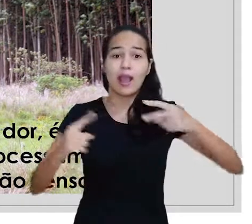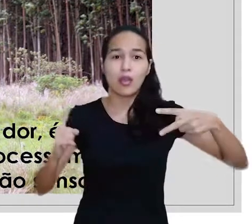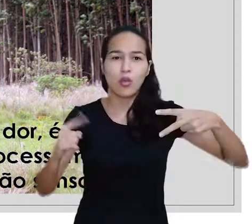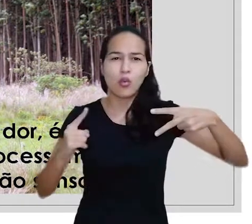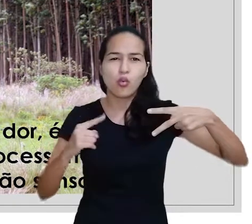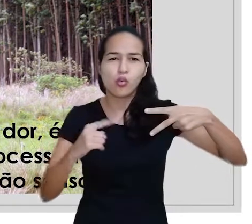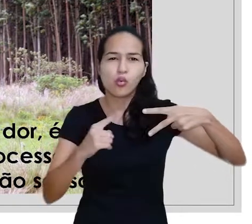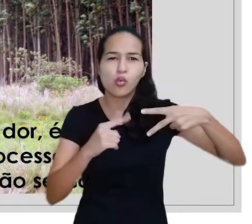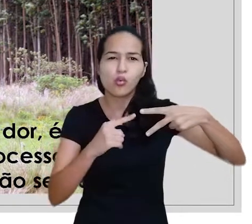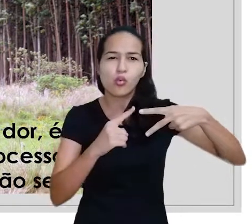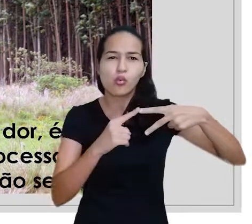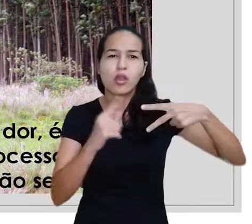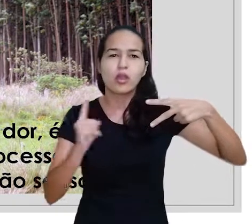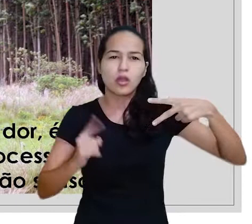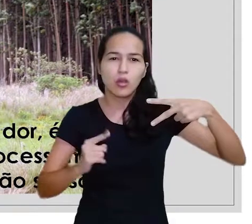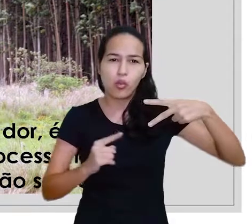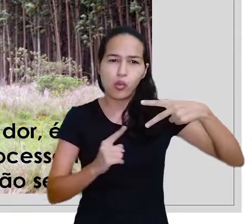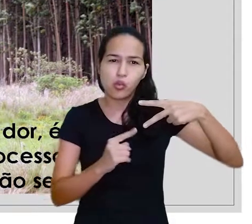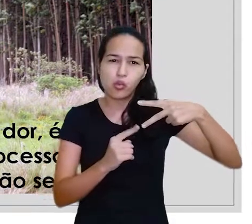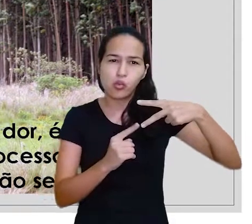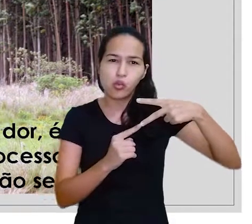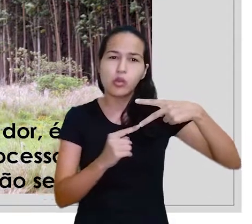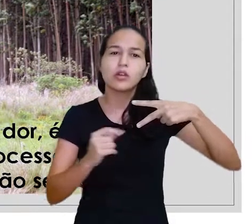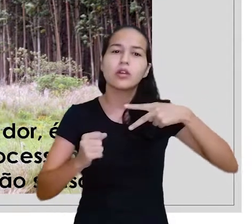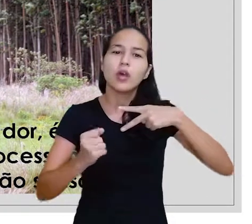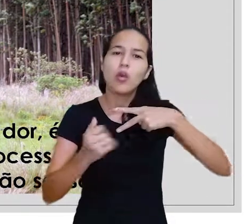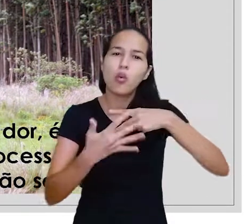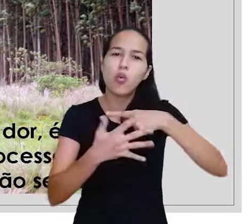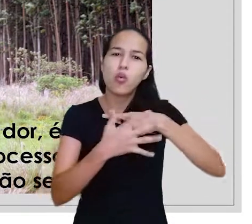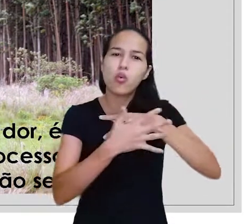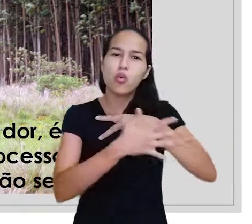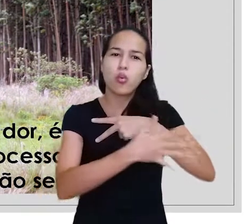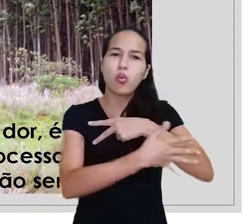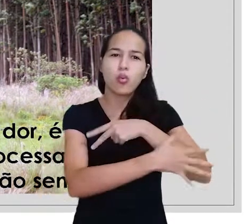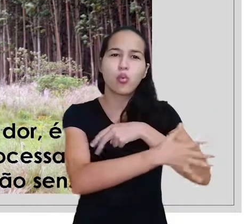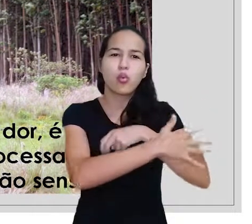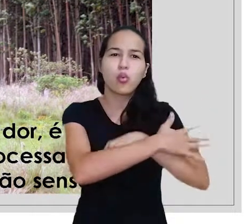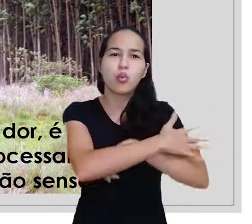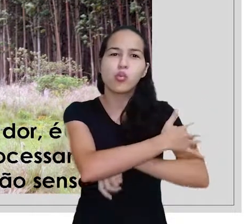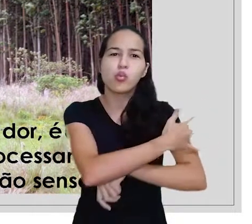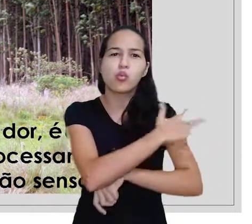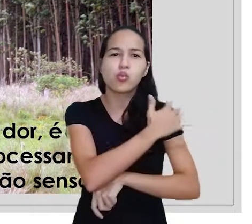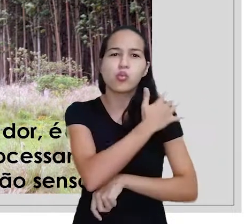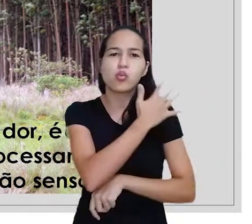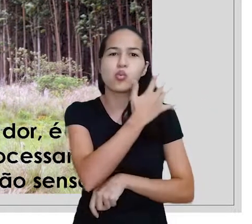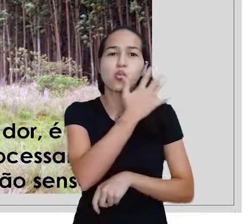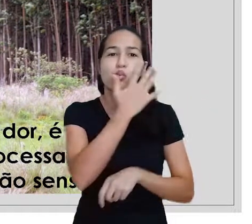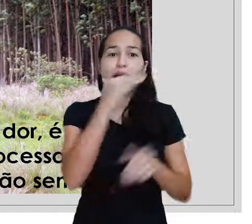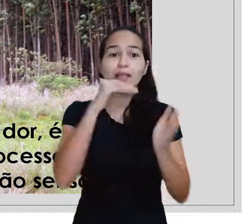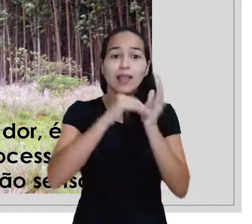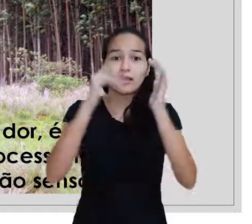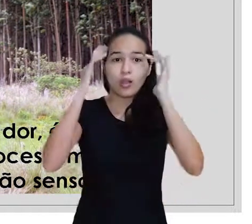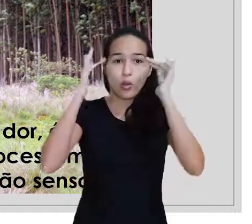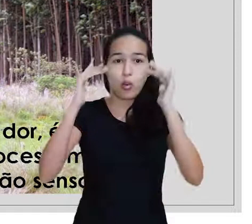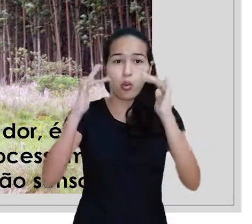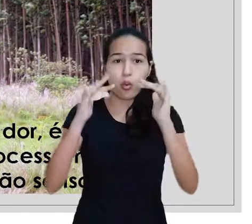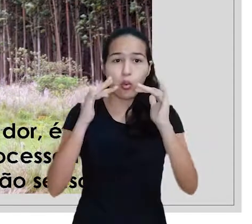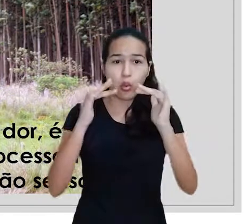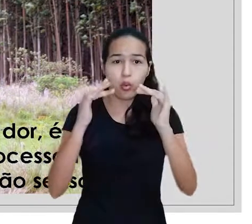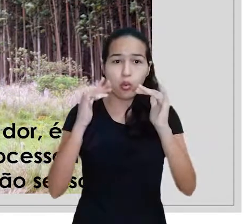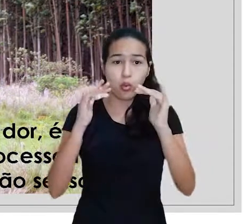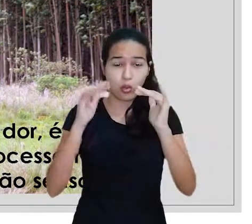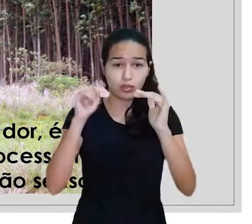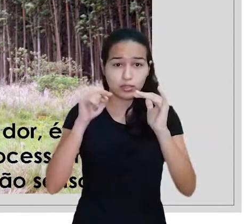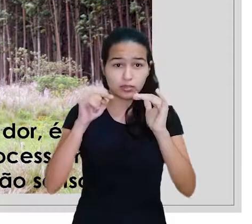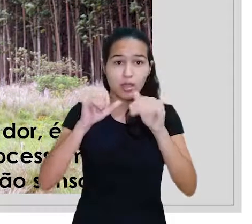ação, liberação de neurotransmissores nos nervos sensitivos, levarem essa informação ao sistema nervoso central,